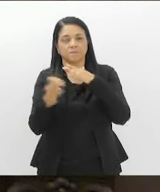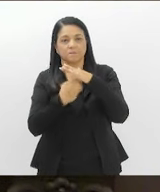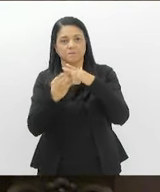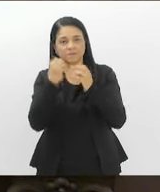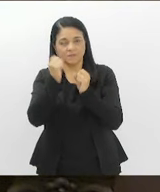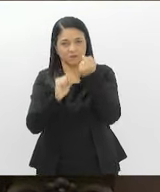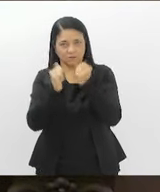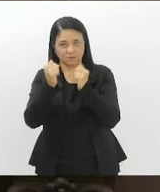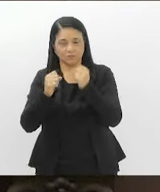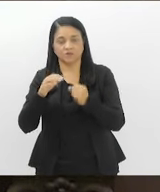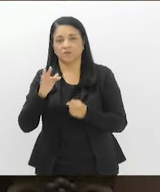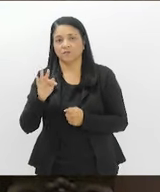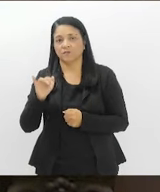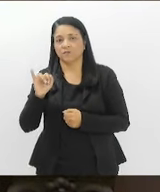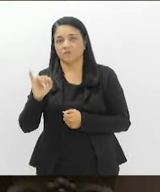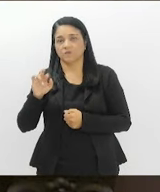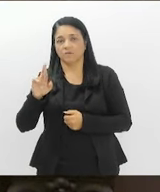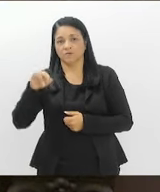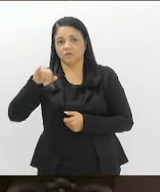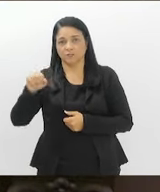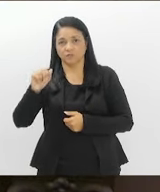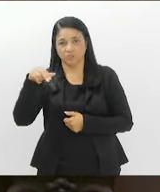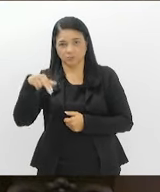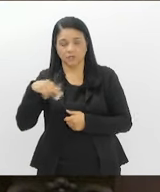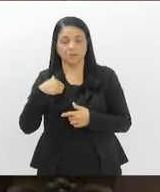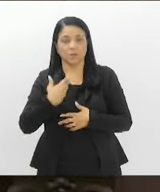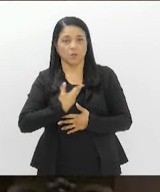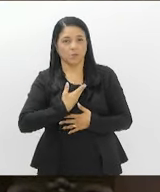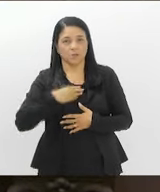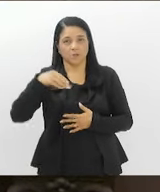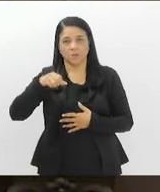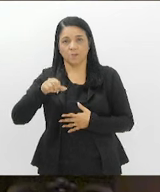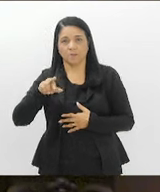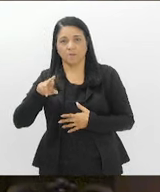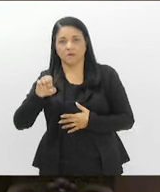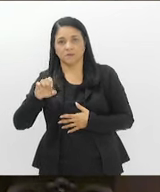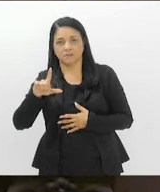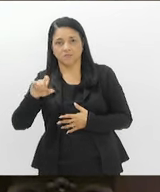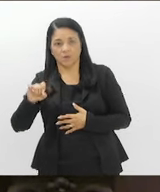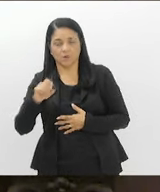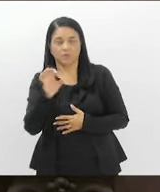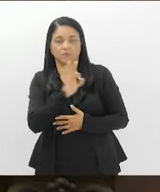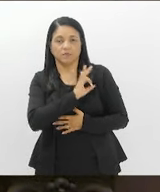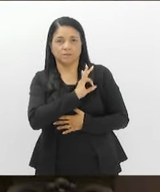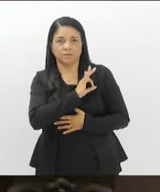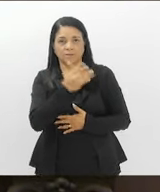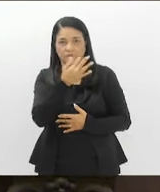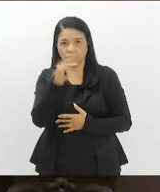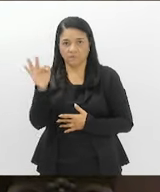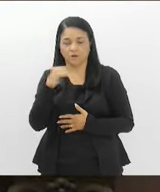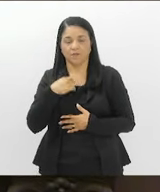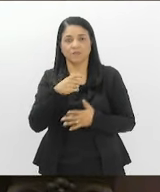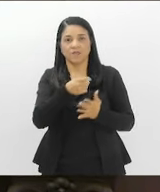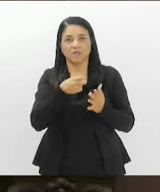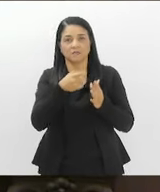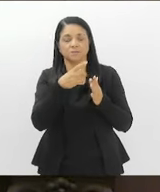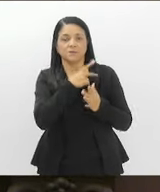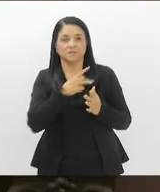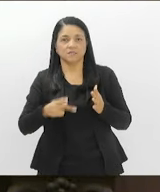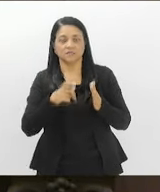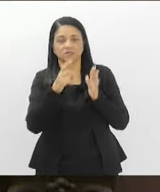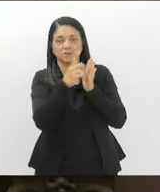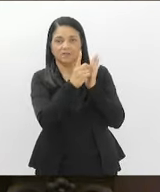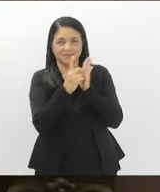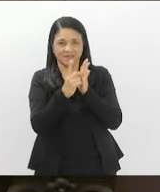FIRJAN. Meu querido amigo Marcelo Bertolucci, delegado federal, ex-presidente do Detran, vi chegando aí